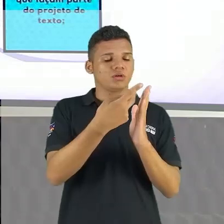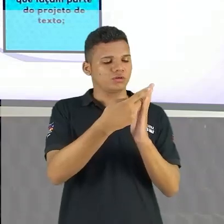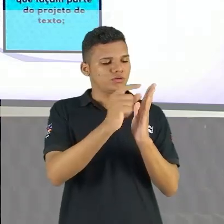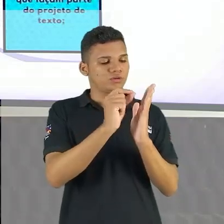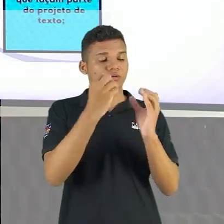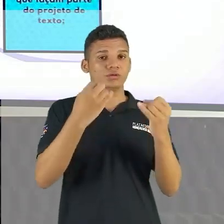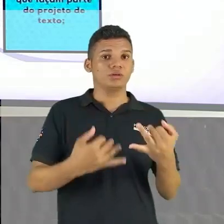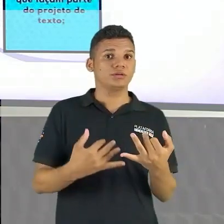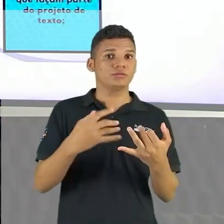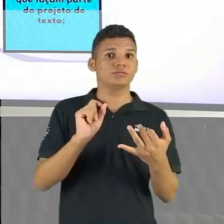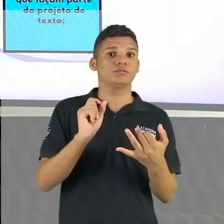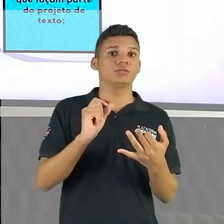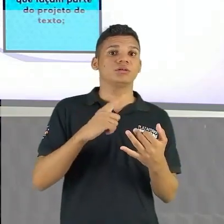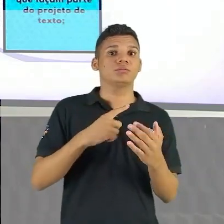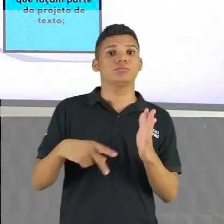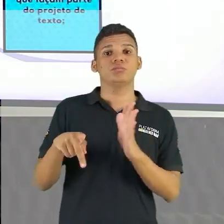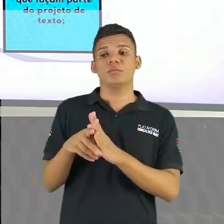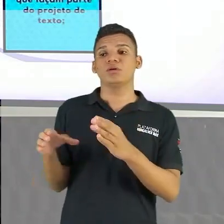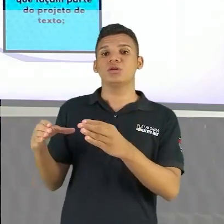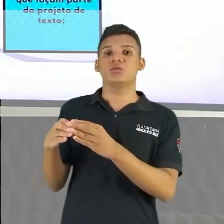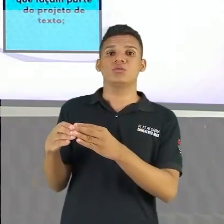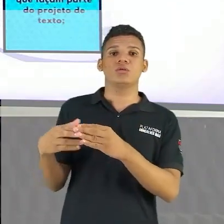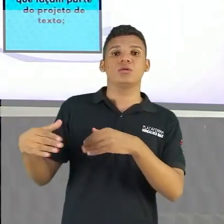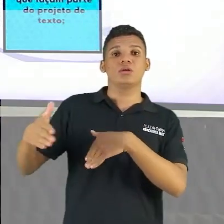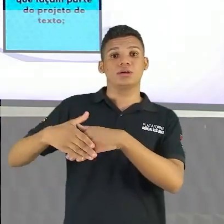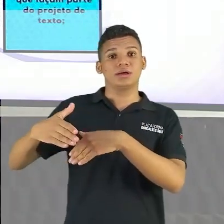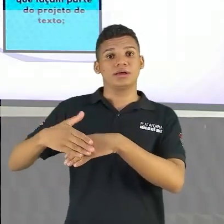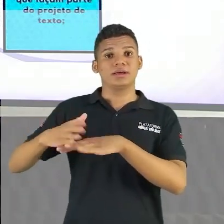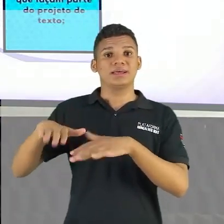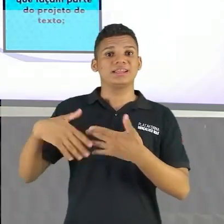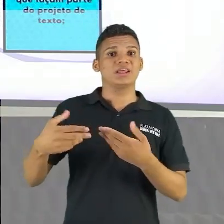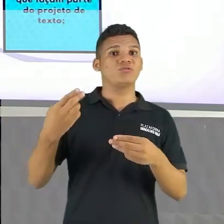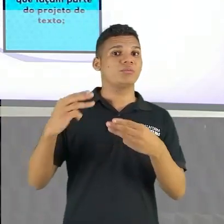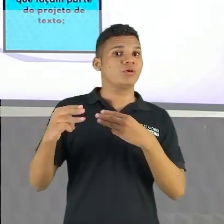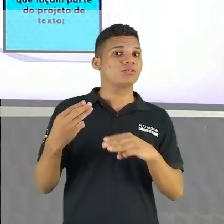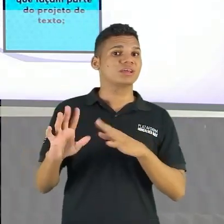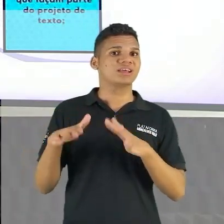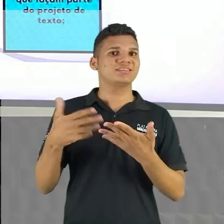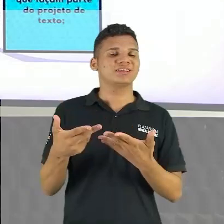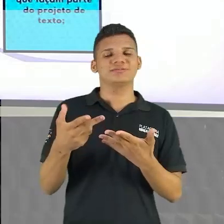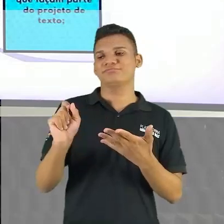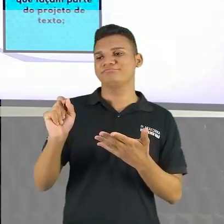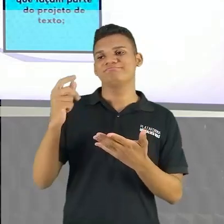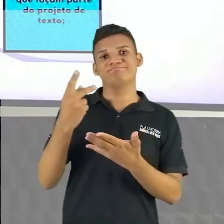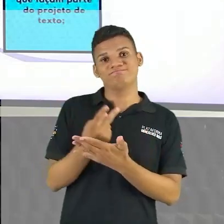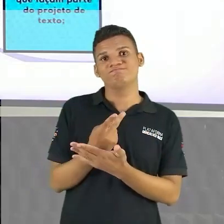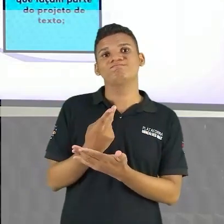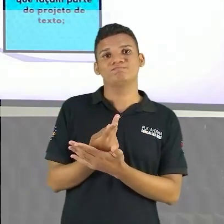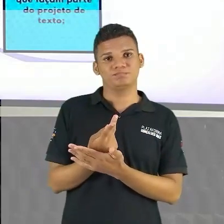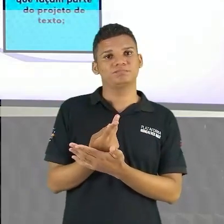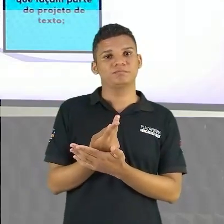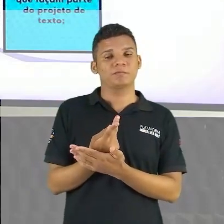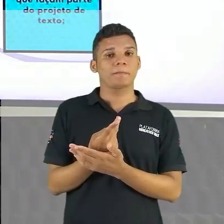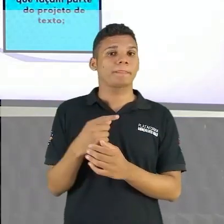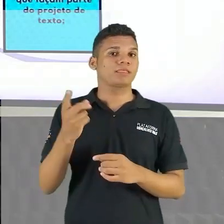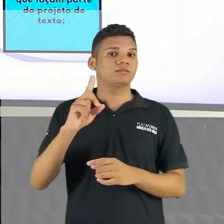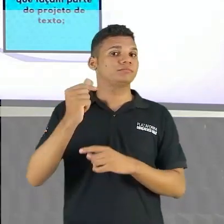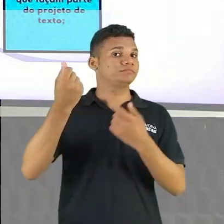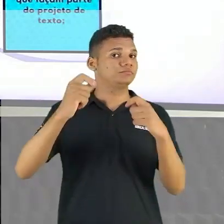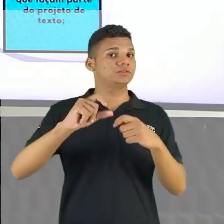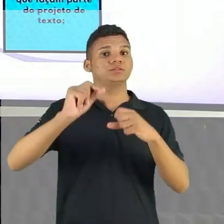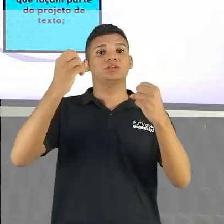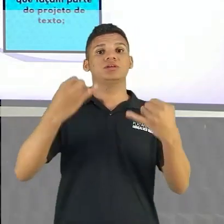deliberadamente e isso levou eh a anulação da sua redação tudo bem Não preciso ainda